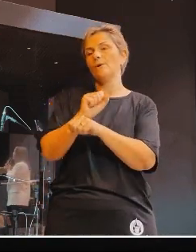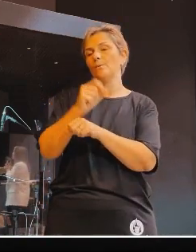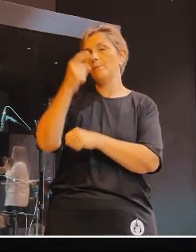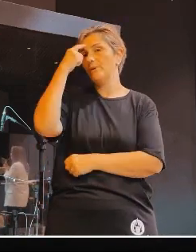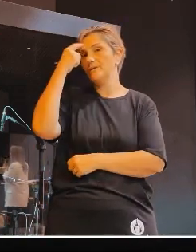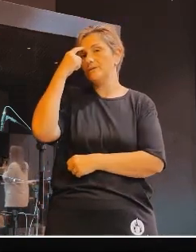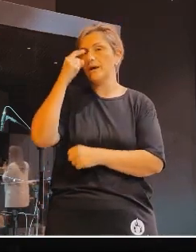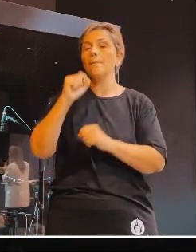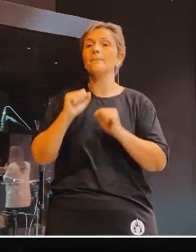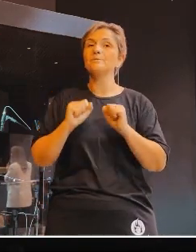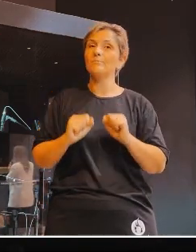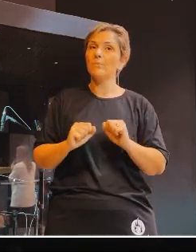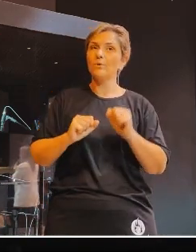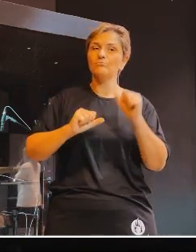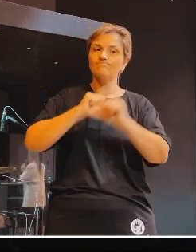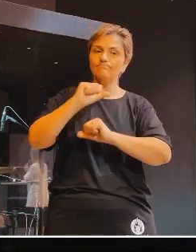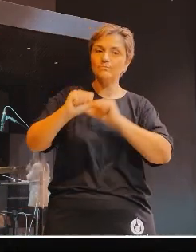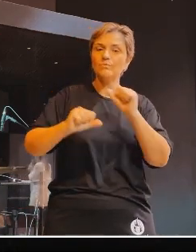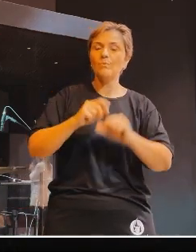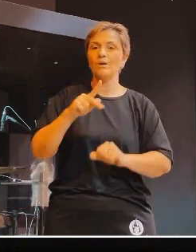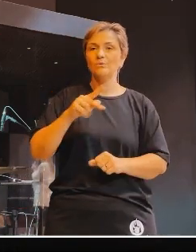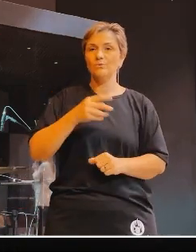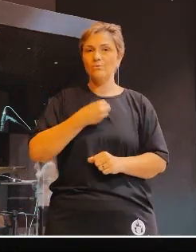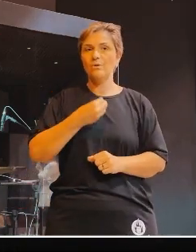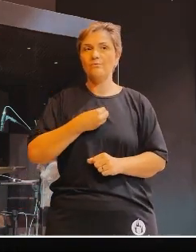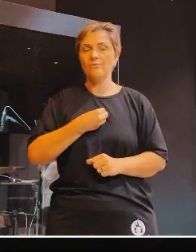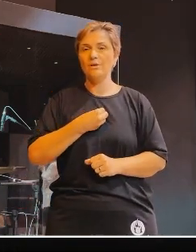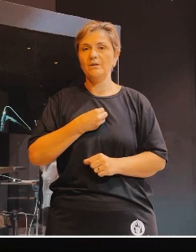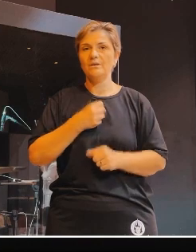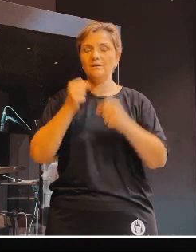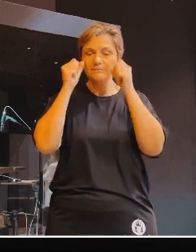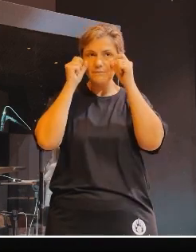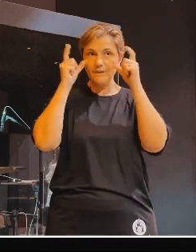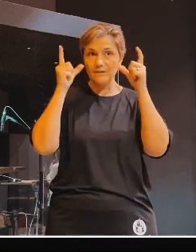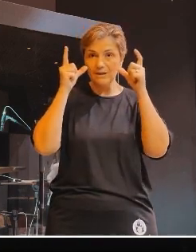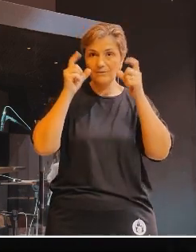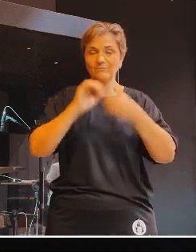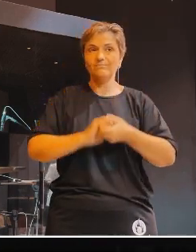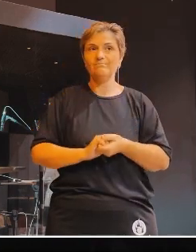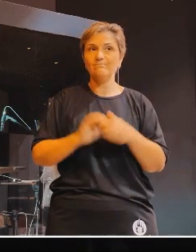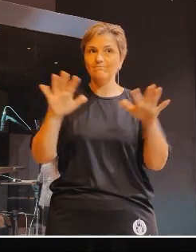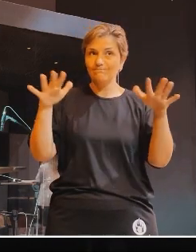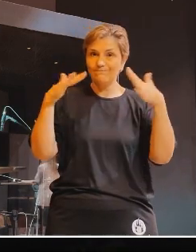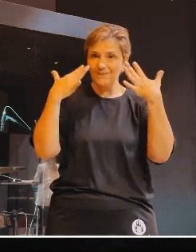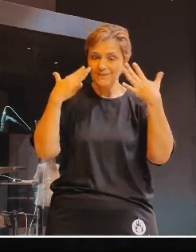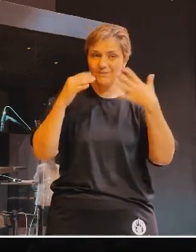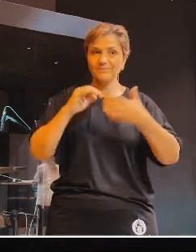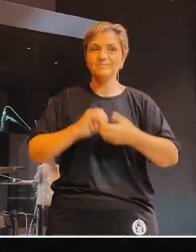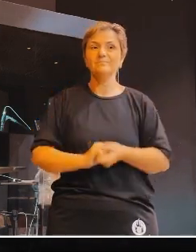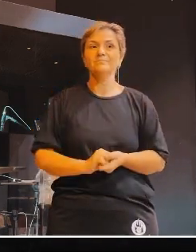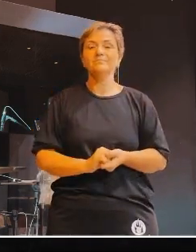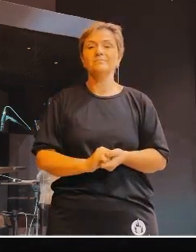mas que pode mudar a tua vida. Você está prestando atenção? Amém?